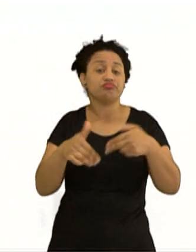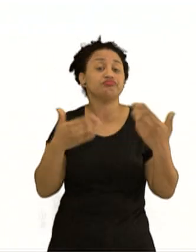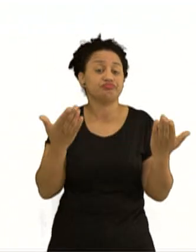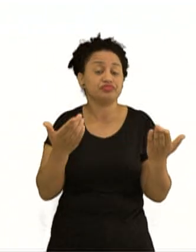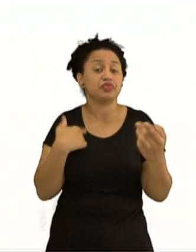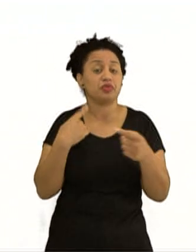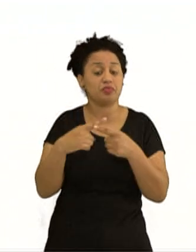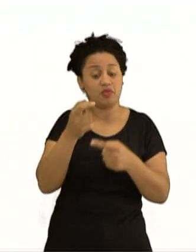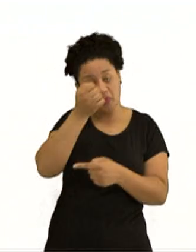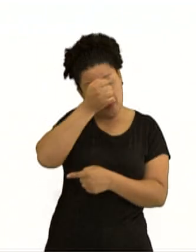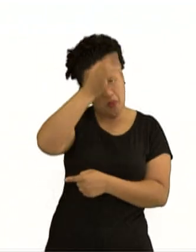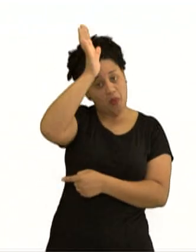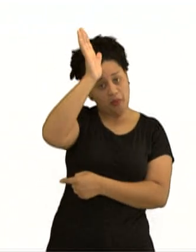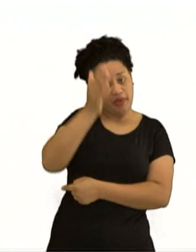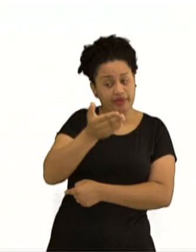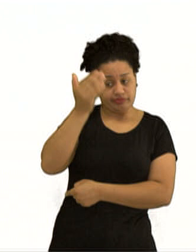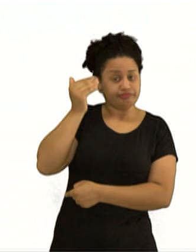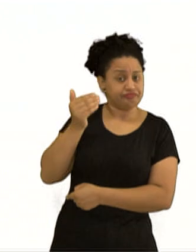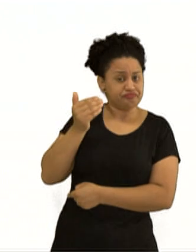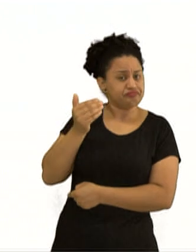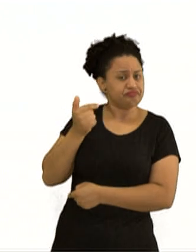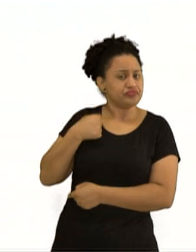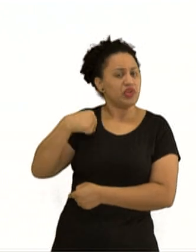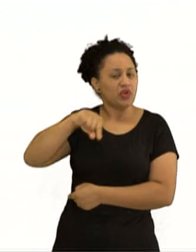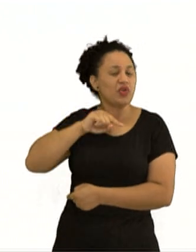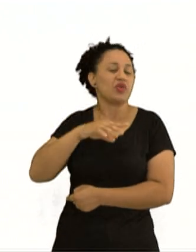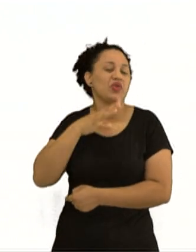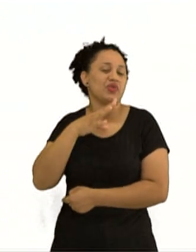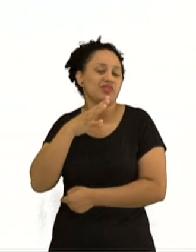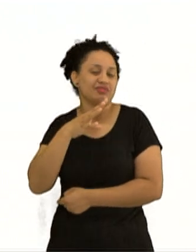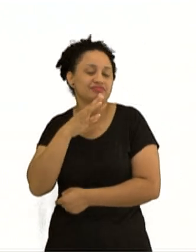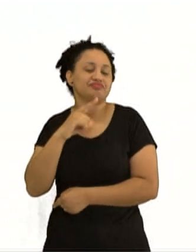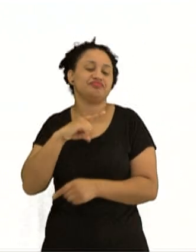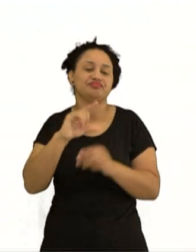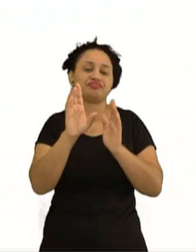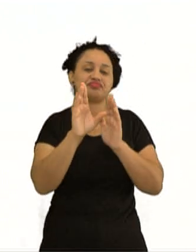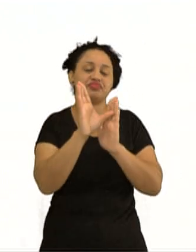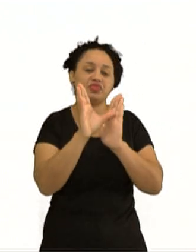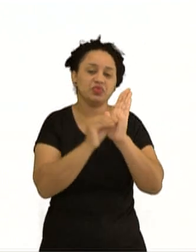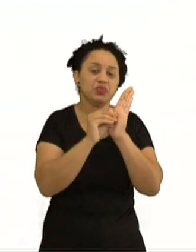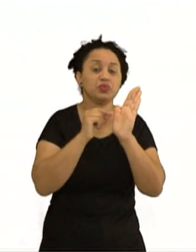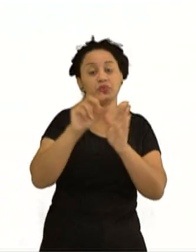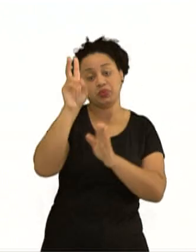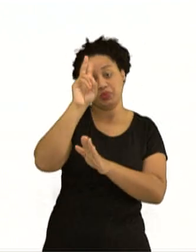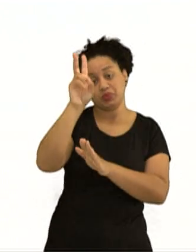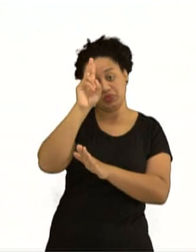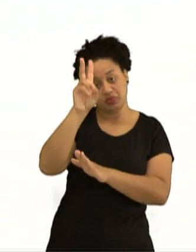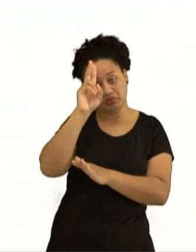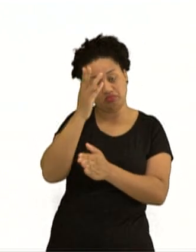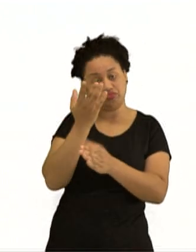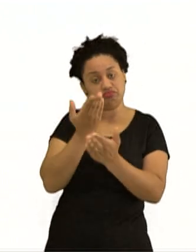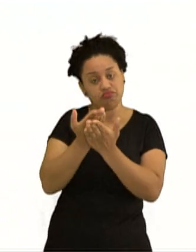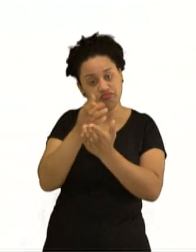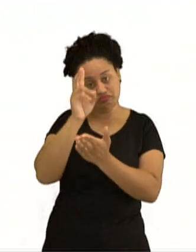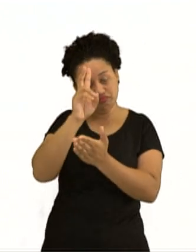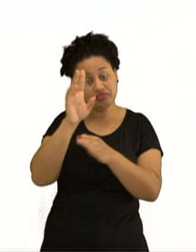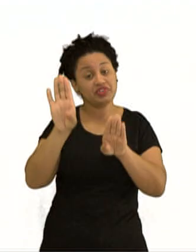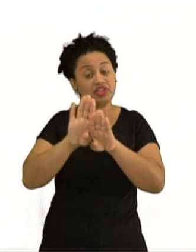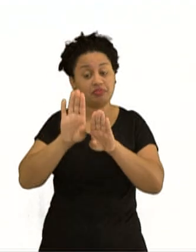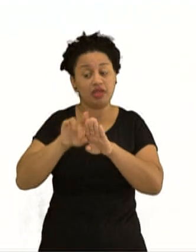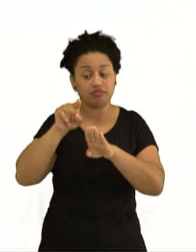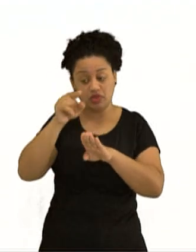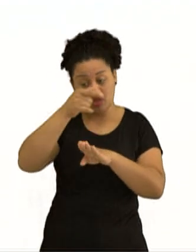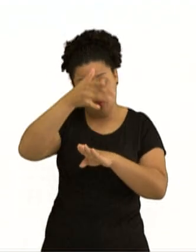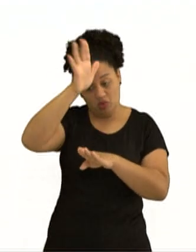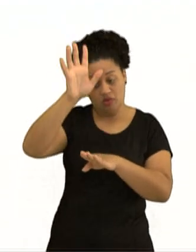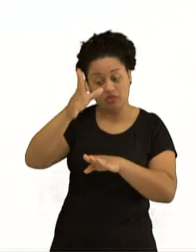porque Roma Antiga, né, como nós conhecemos aí nos conteúdos de história, também tinha algo antigo,